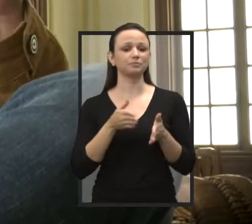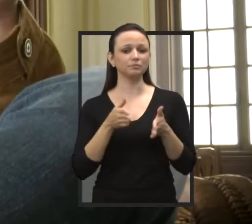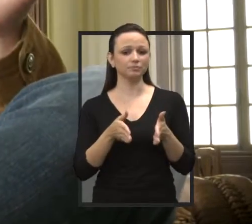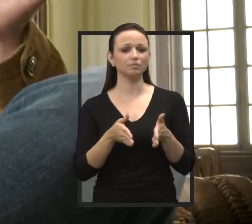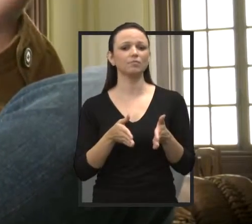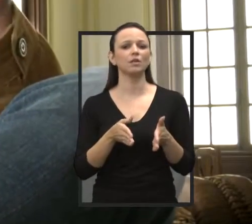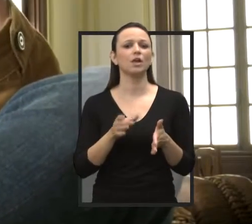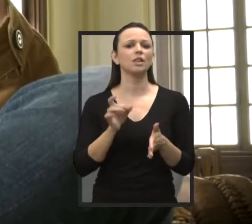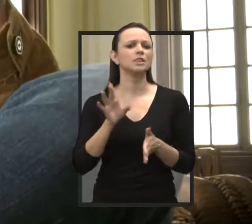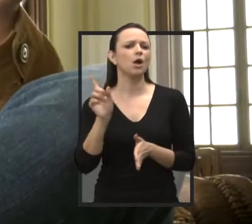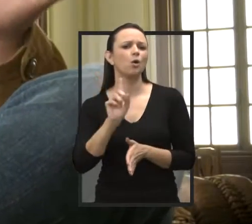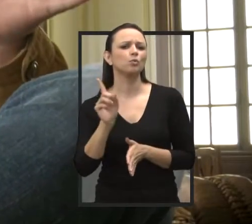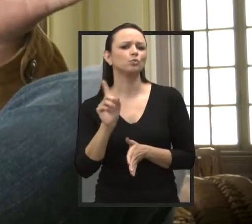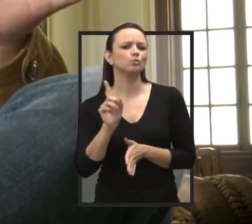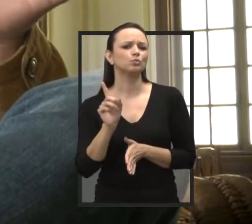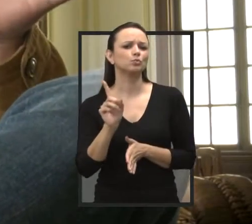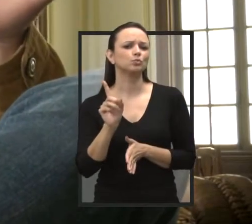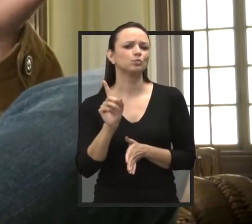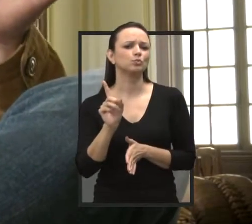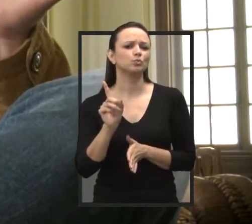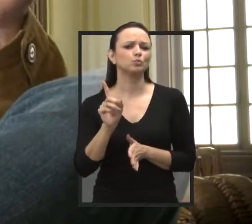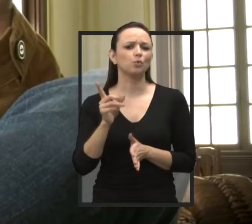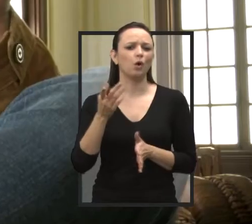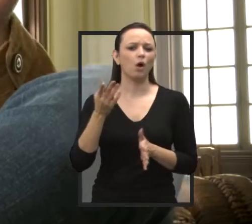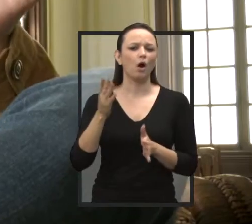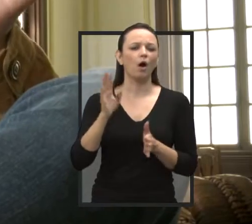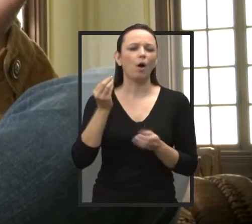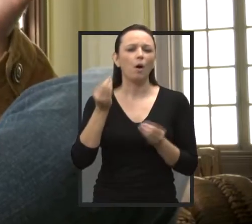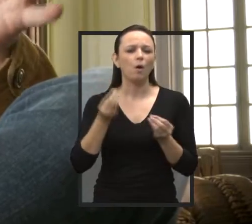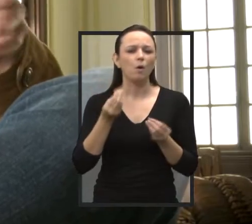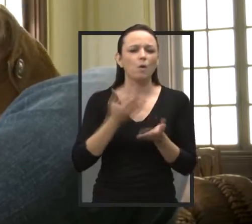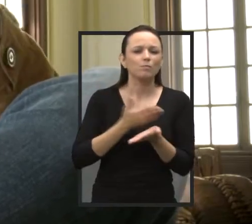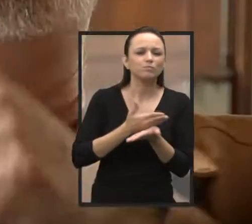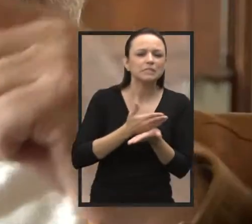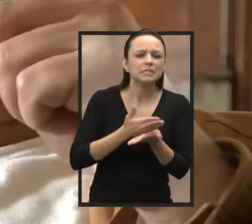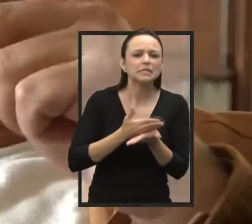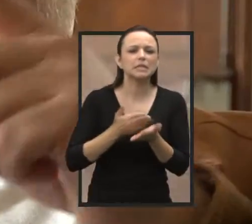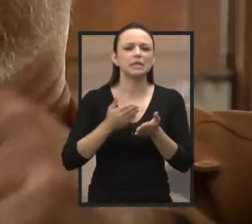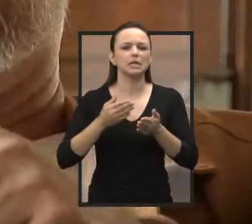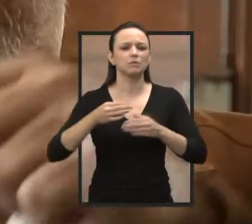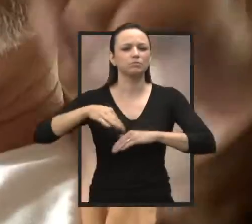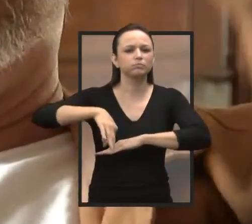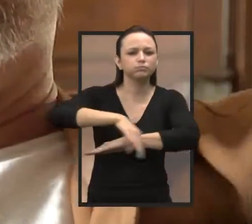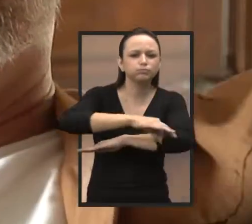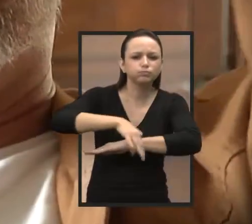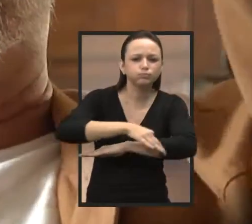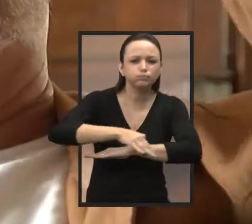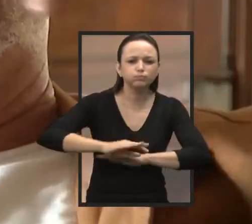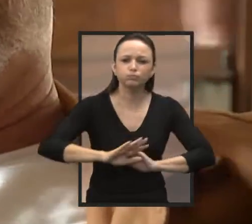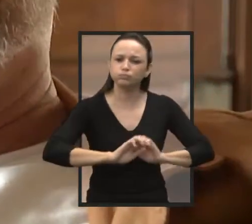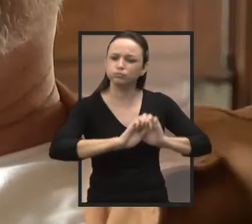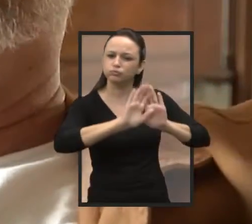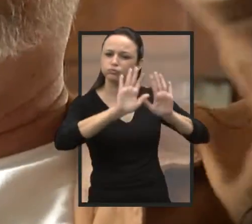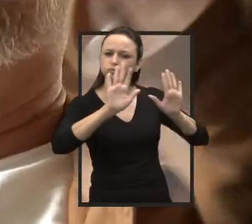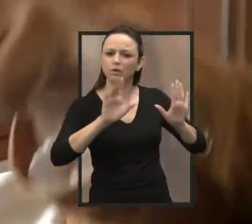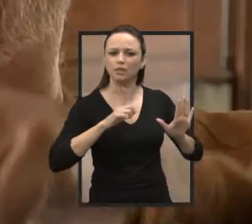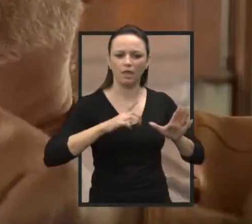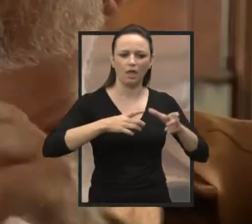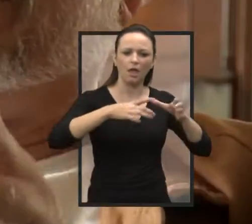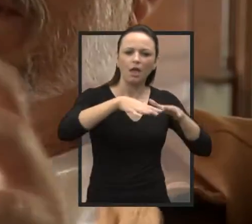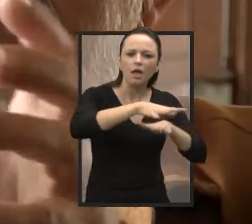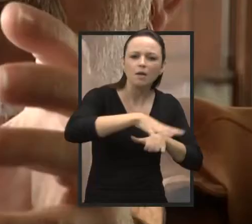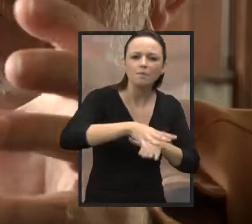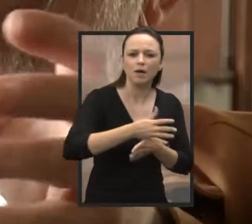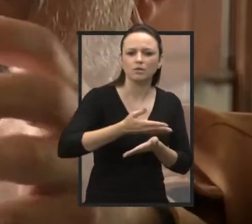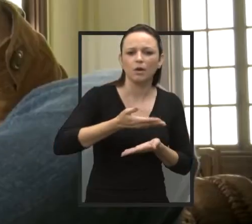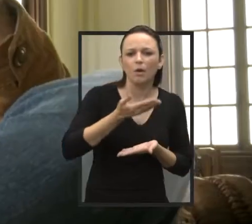seguia não só um princípio arquitetônico, que a escola tem uma parte do refeitório, ou